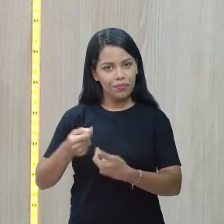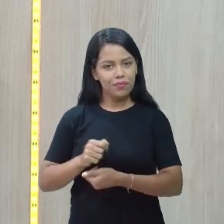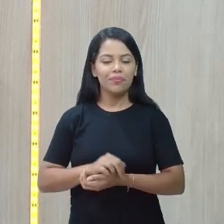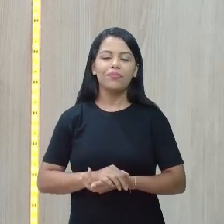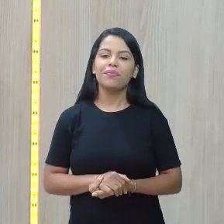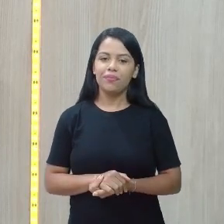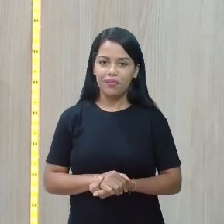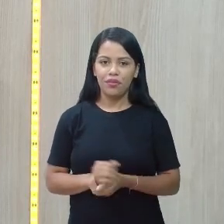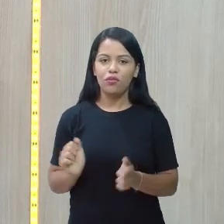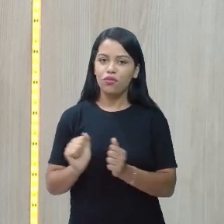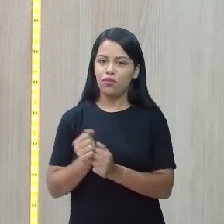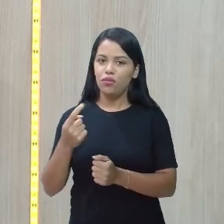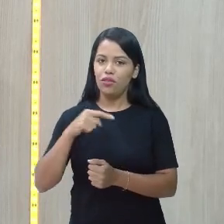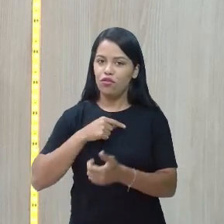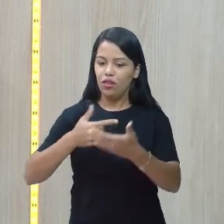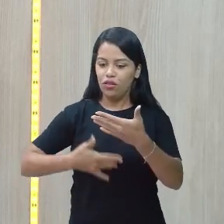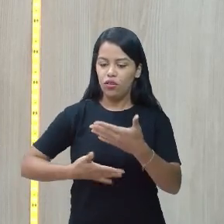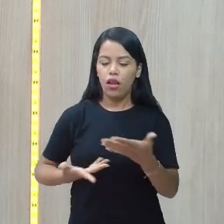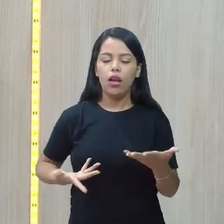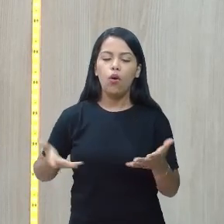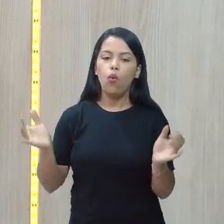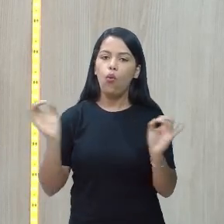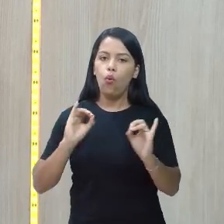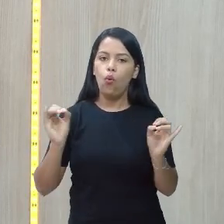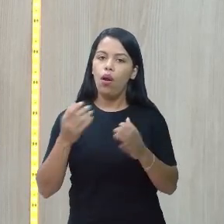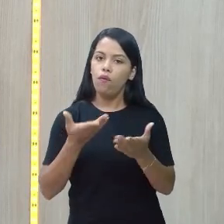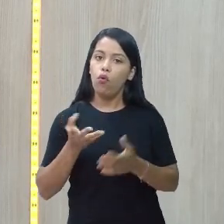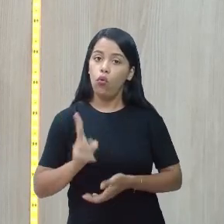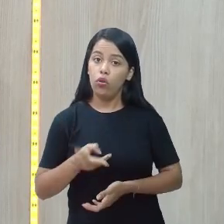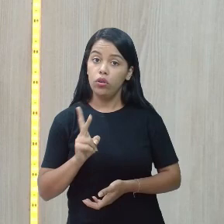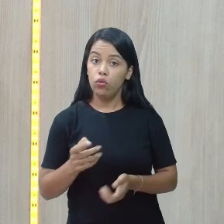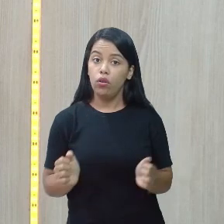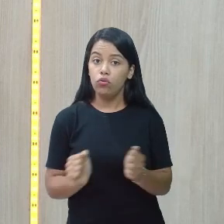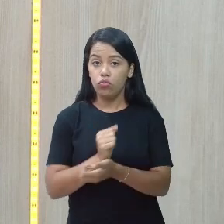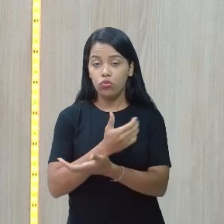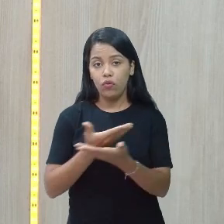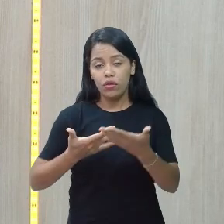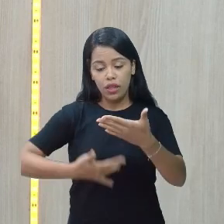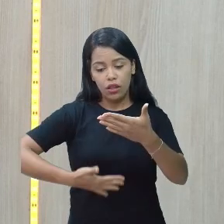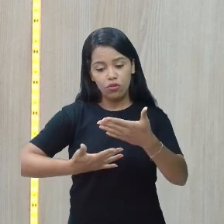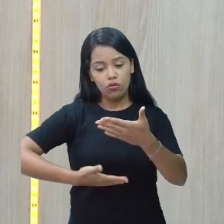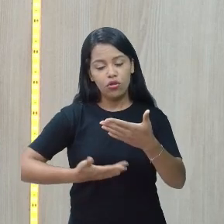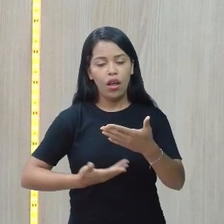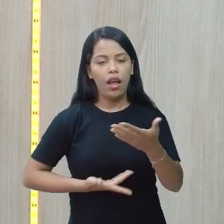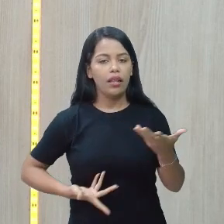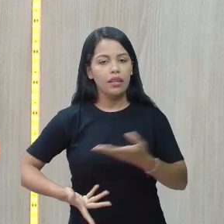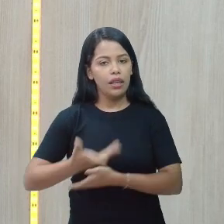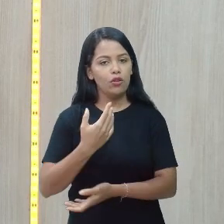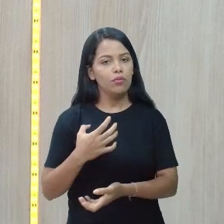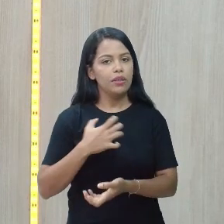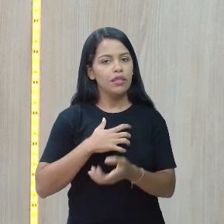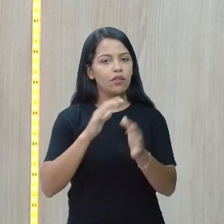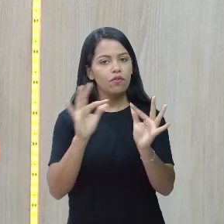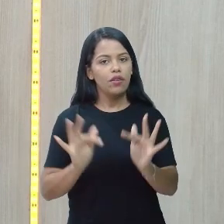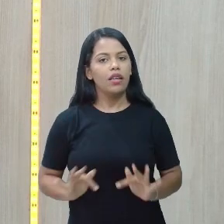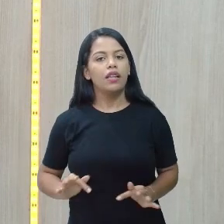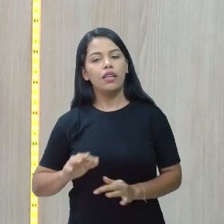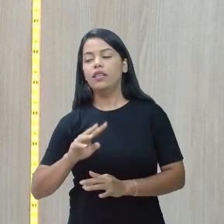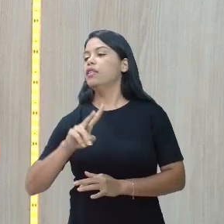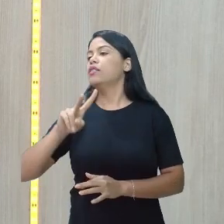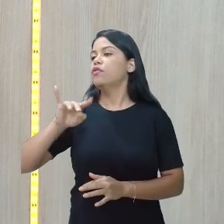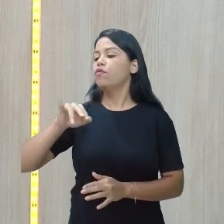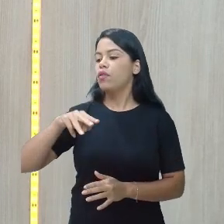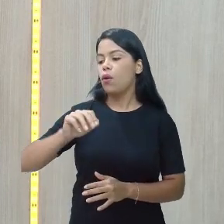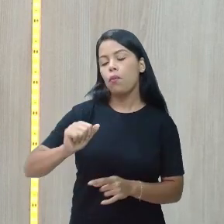maravilhosa. Então... Olá, pessoal. Vou continuar aqui no chat, né? E estou feliz, Vilma, porque Tito, da